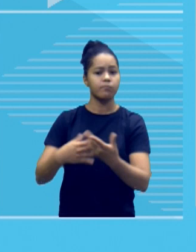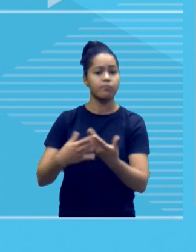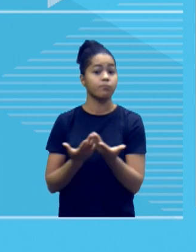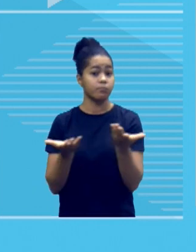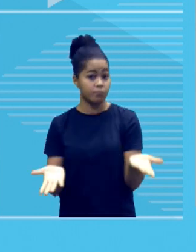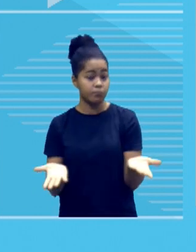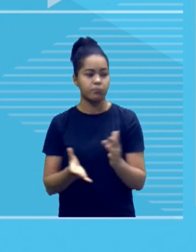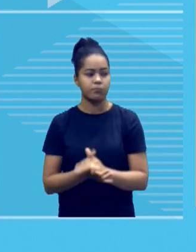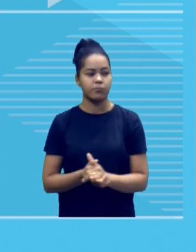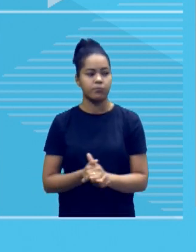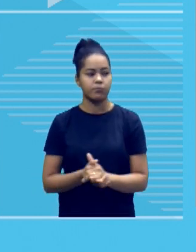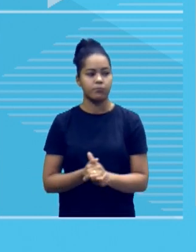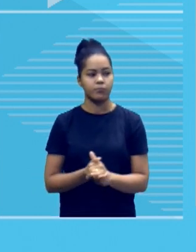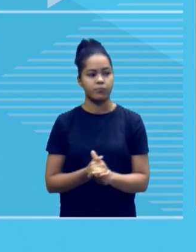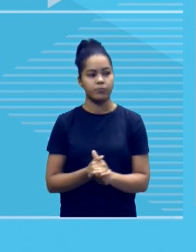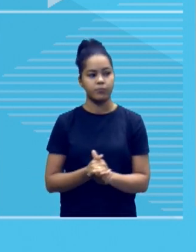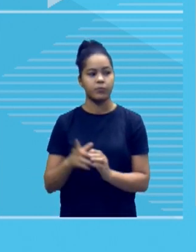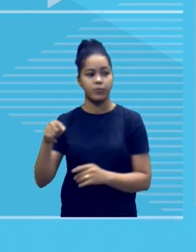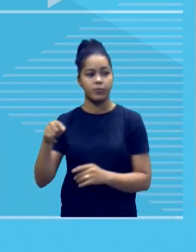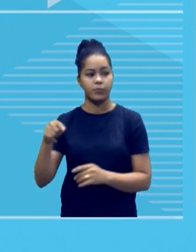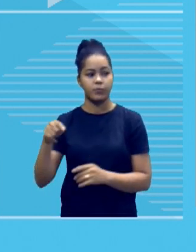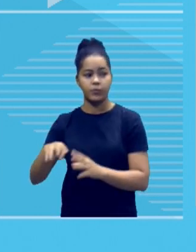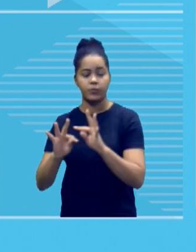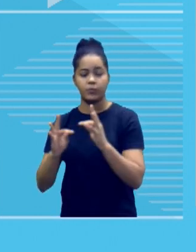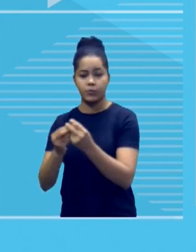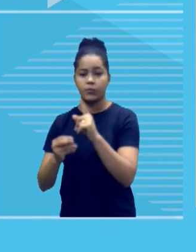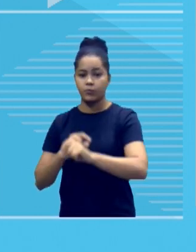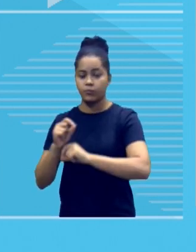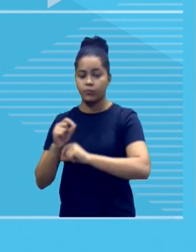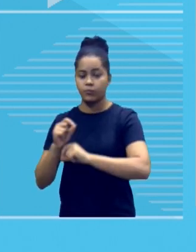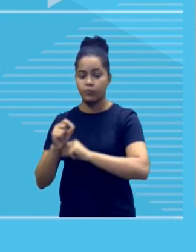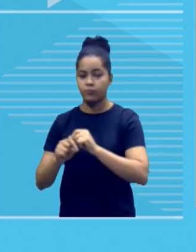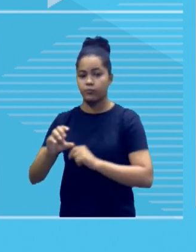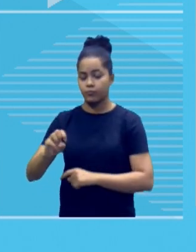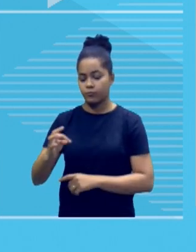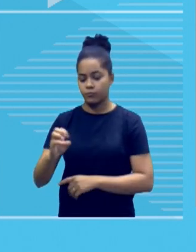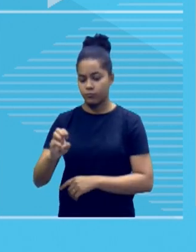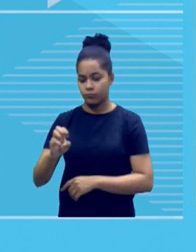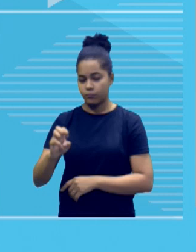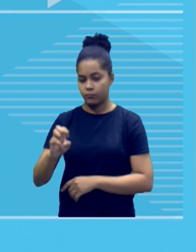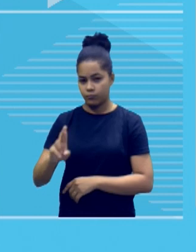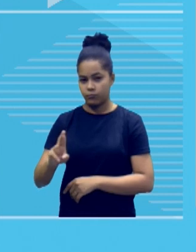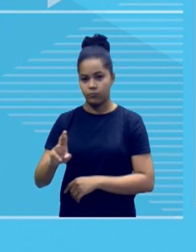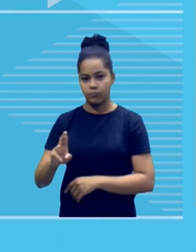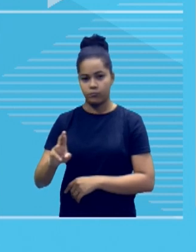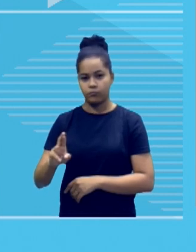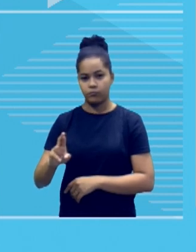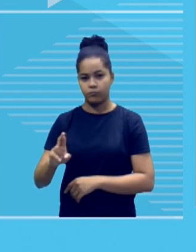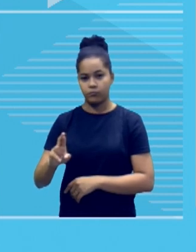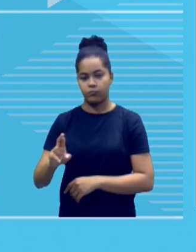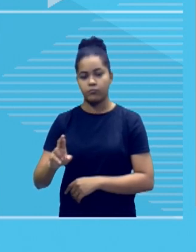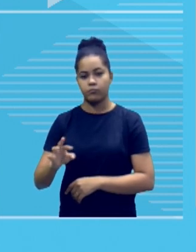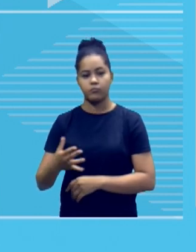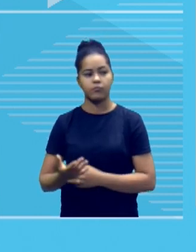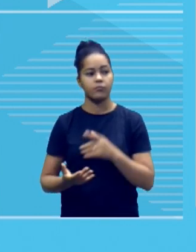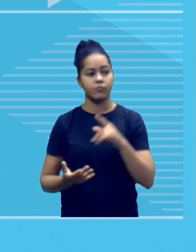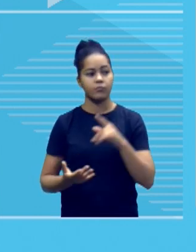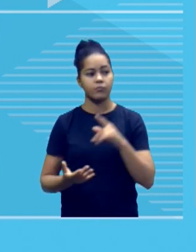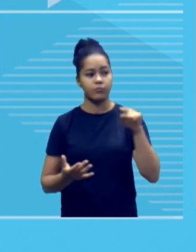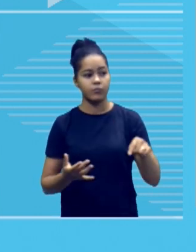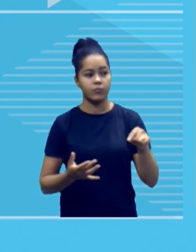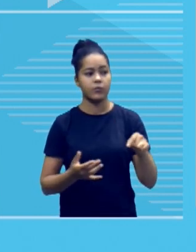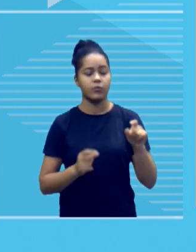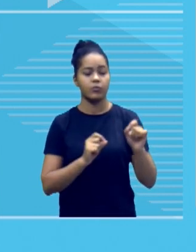que o primeiro é uma é oxigênio entre carbono é uma hétero pessoal e o segundo você tem hidroxila